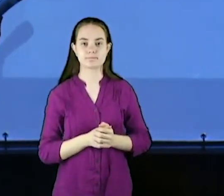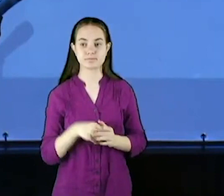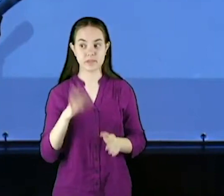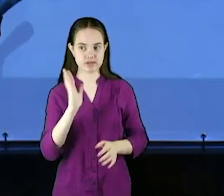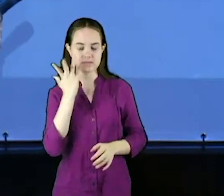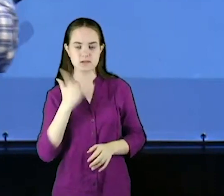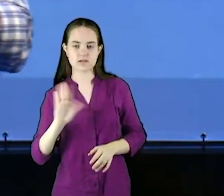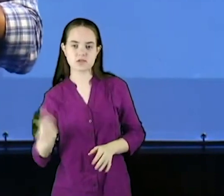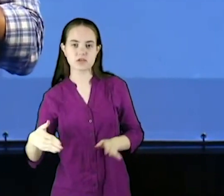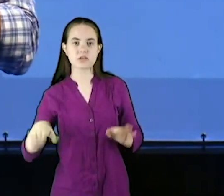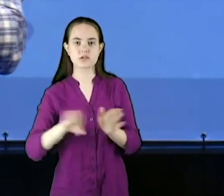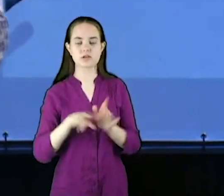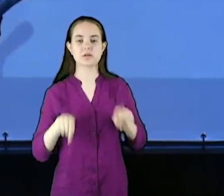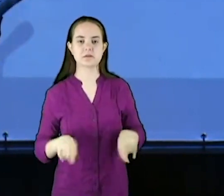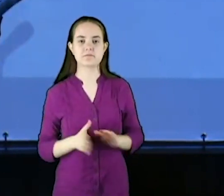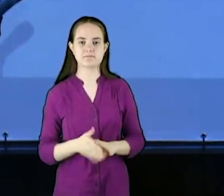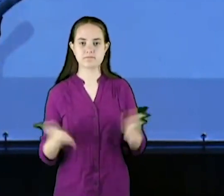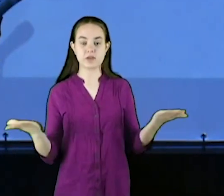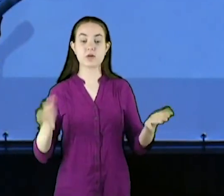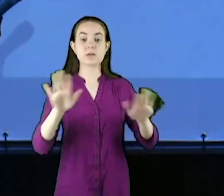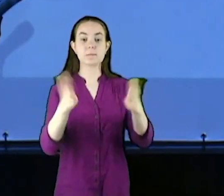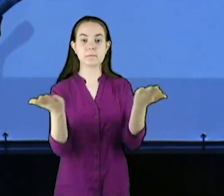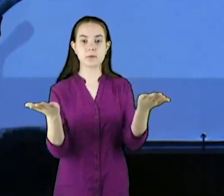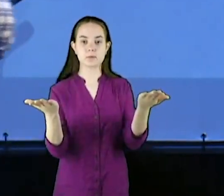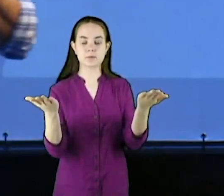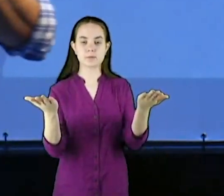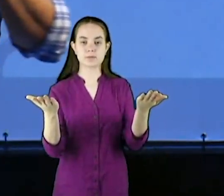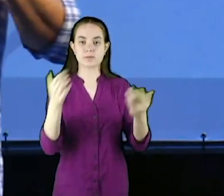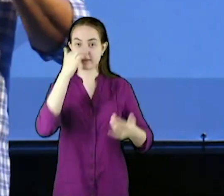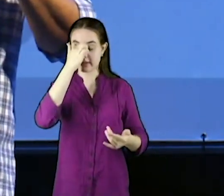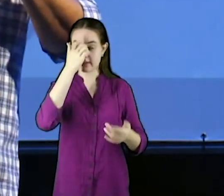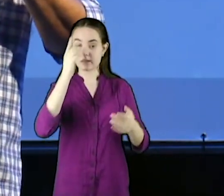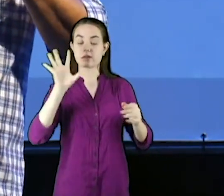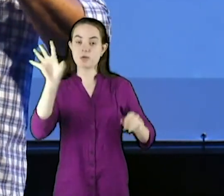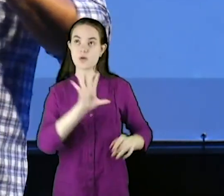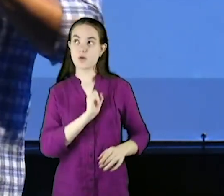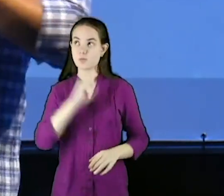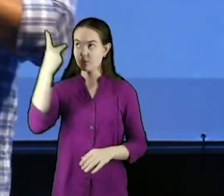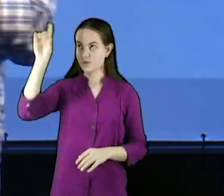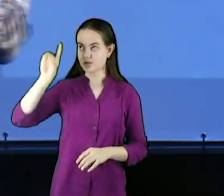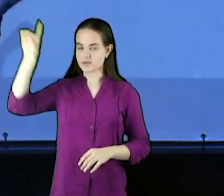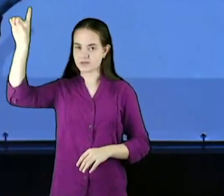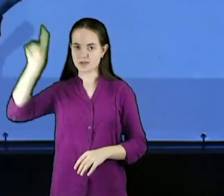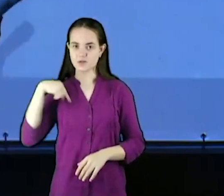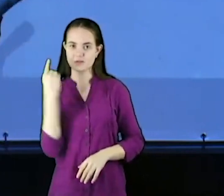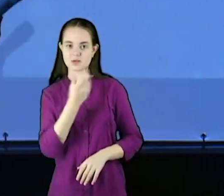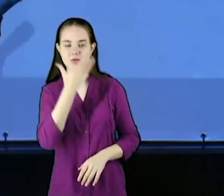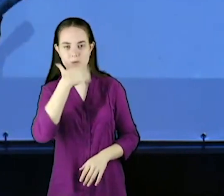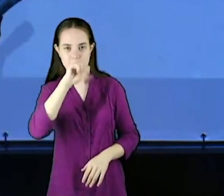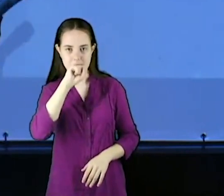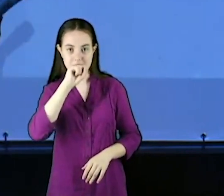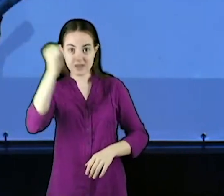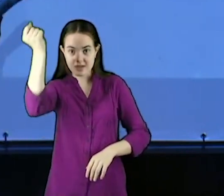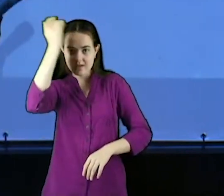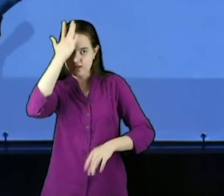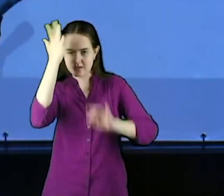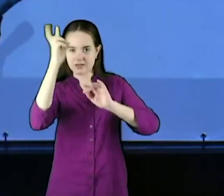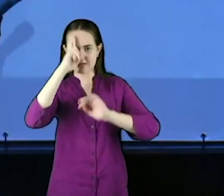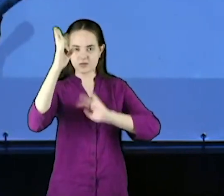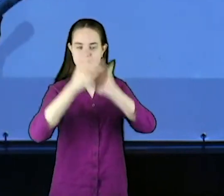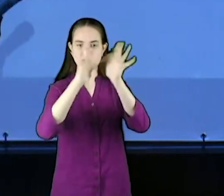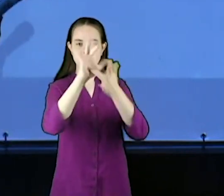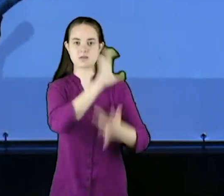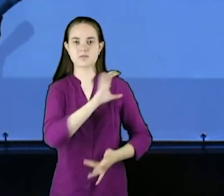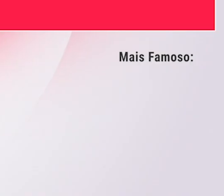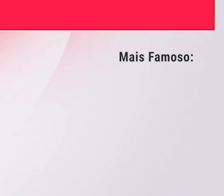gente? Levanta a sua mão assim. Que o amor de Deus, nosso Pai, que a graça do nosso Senhor e Salvador Jesus